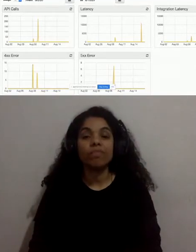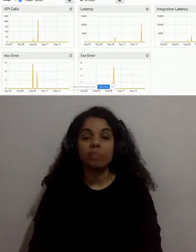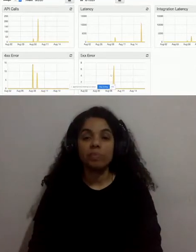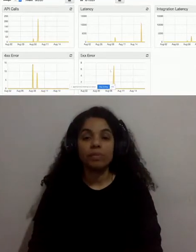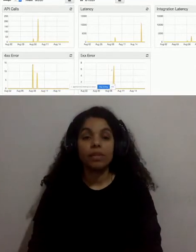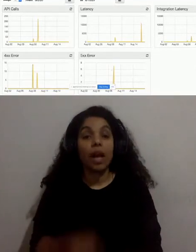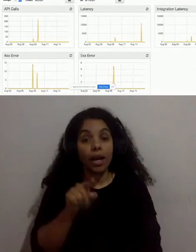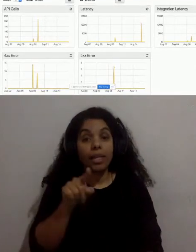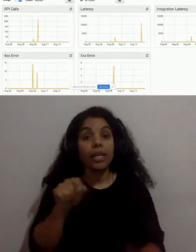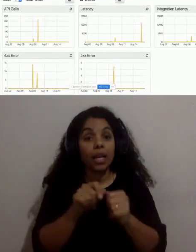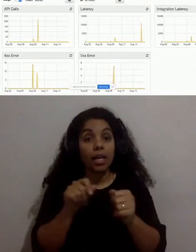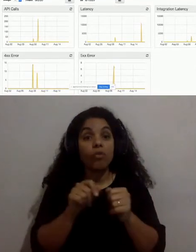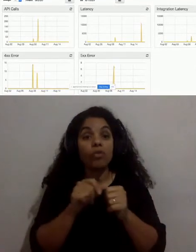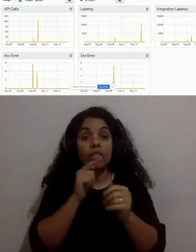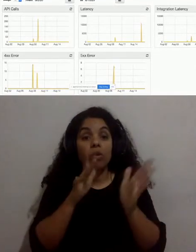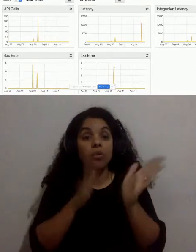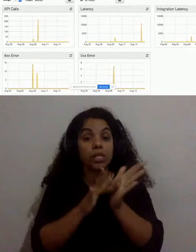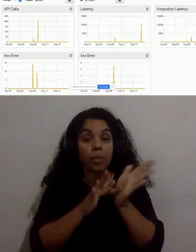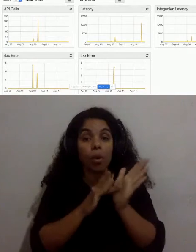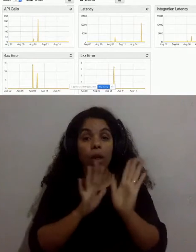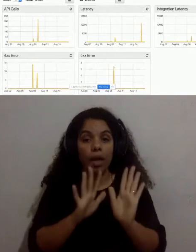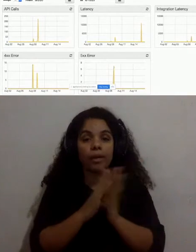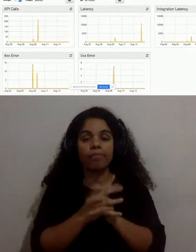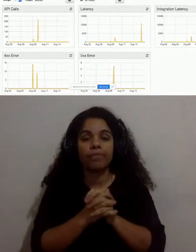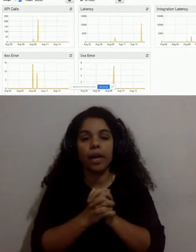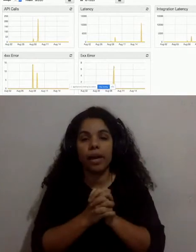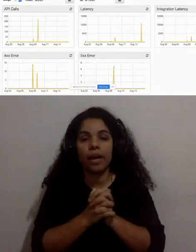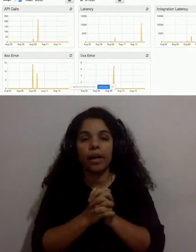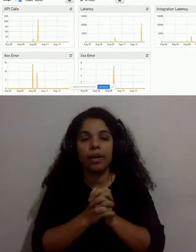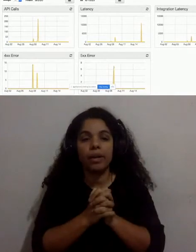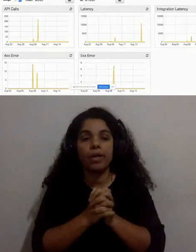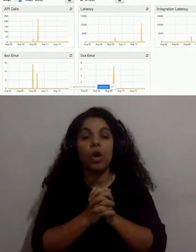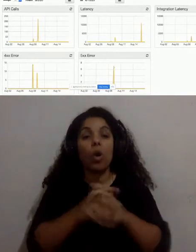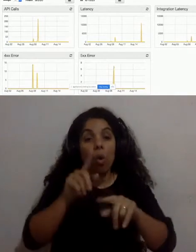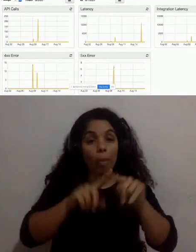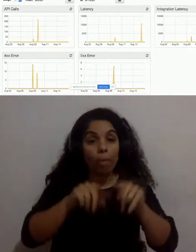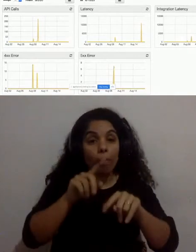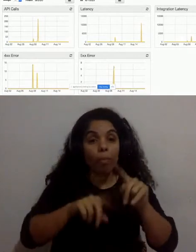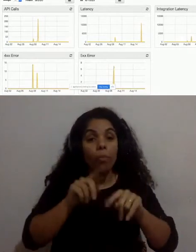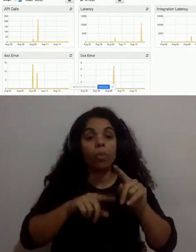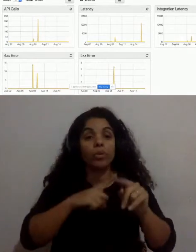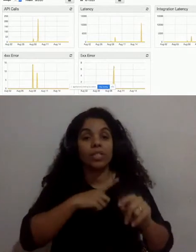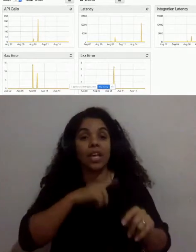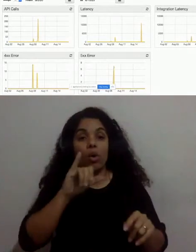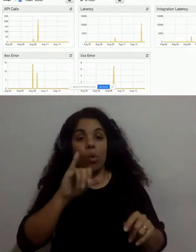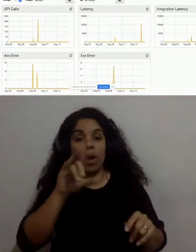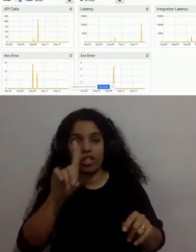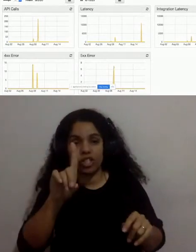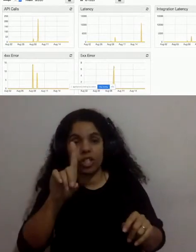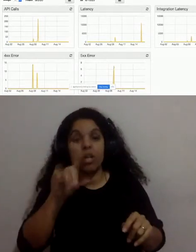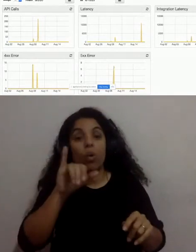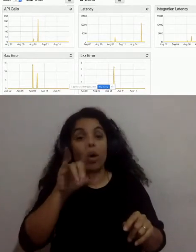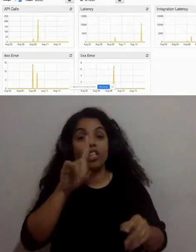Aqui, o que eu fiz? Eu simulei o produto, ele tem um ID. E o ID, no